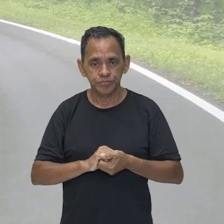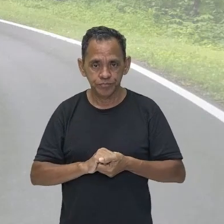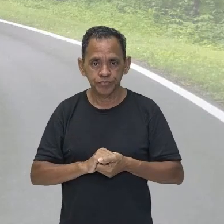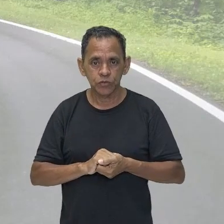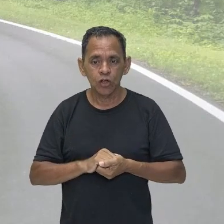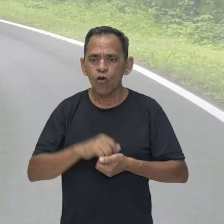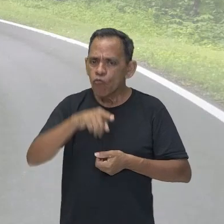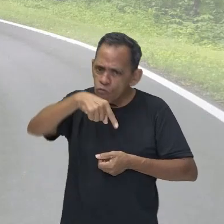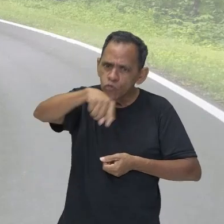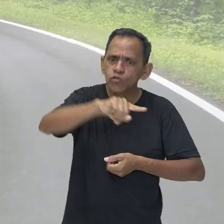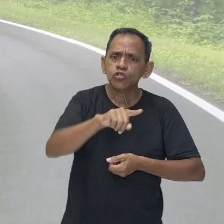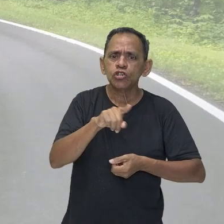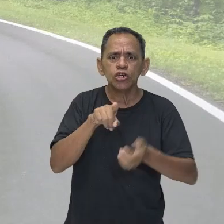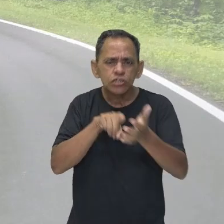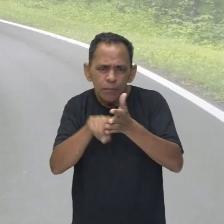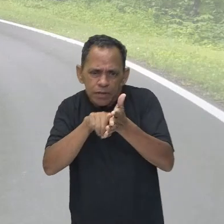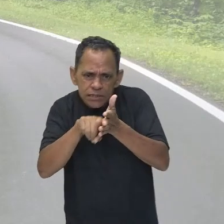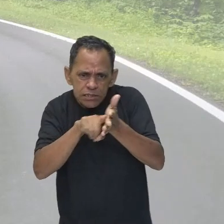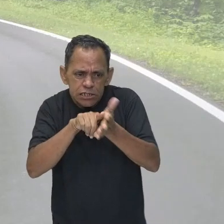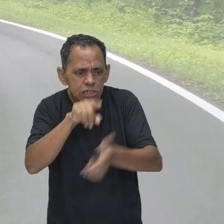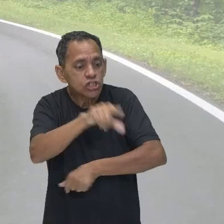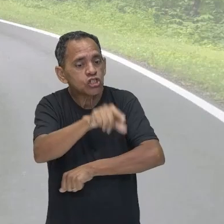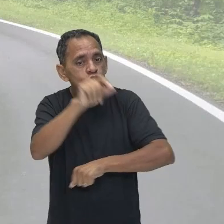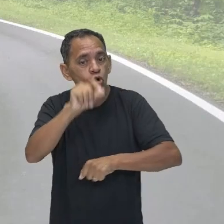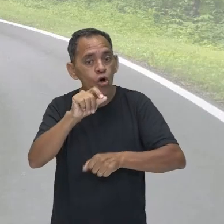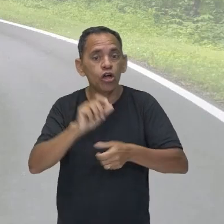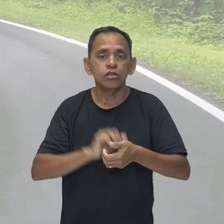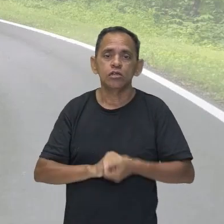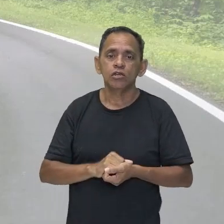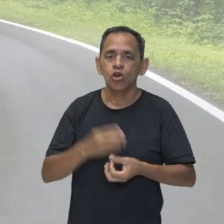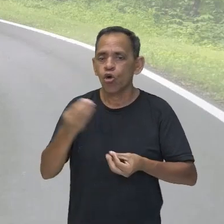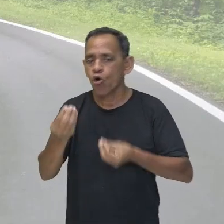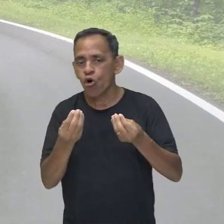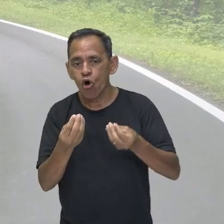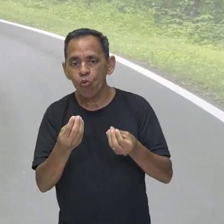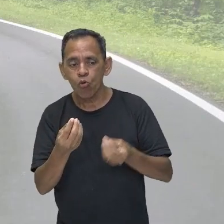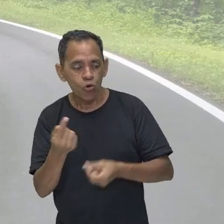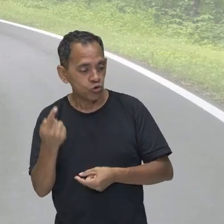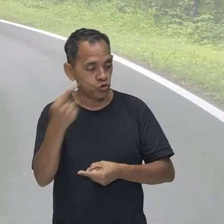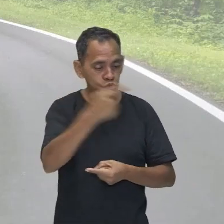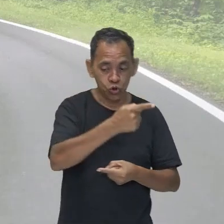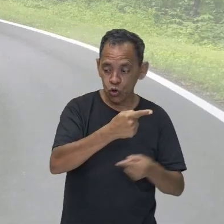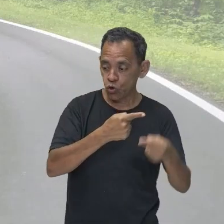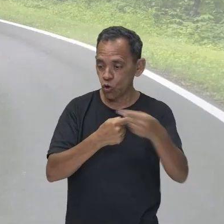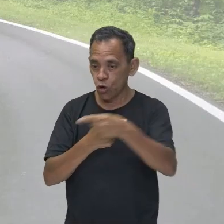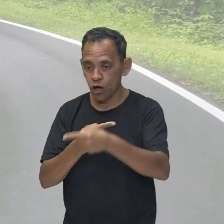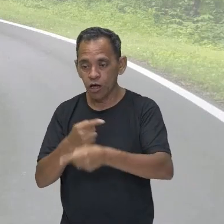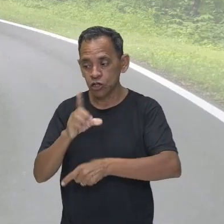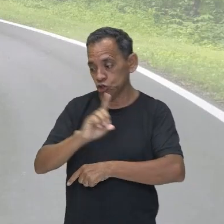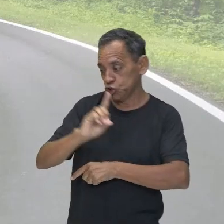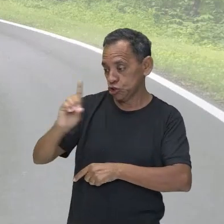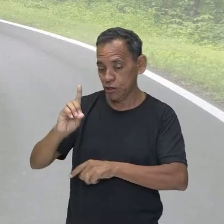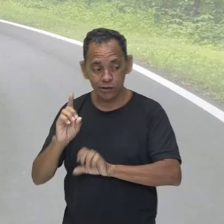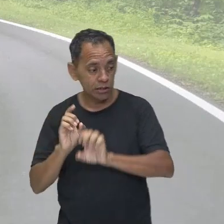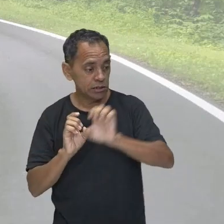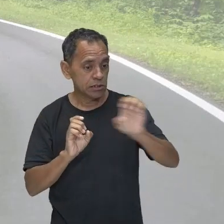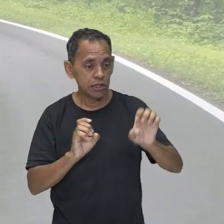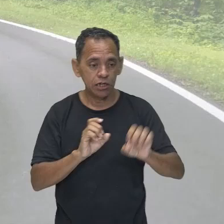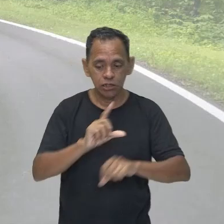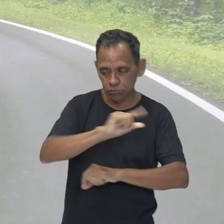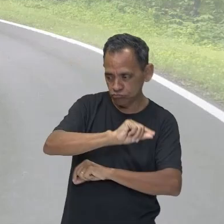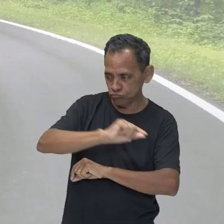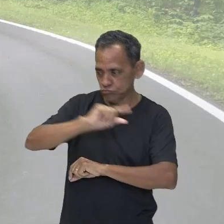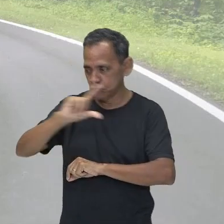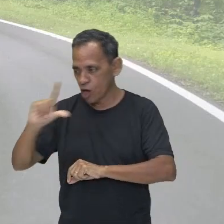esse estudo. Mas uma vez escolhida a trajetória, o positivo e o negativo, aí a velocidade vai acompanhar